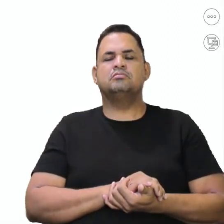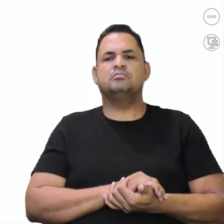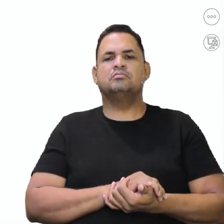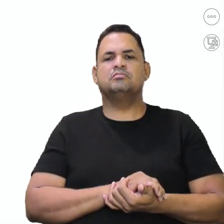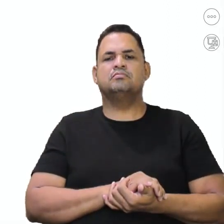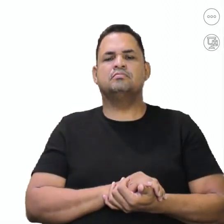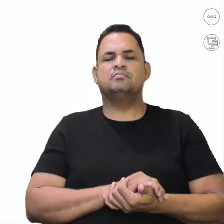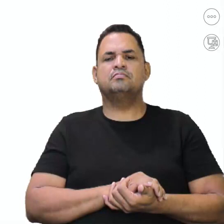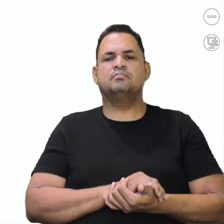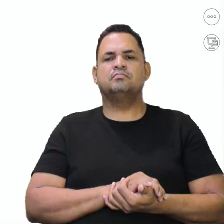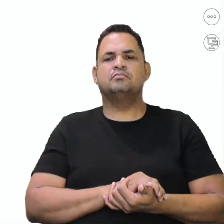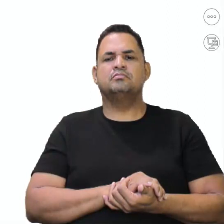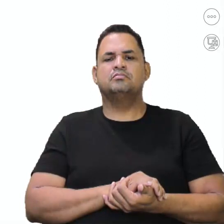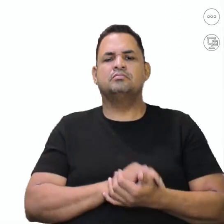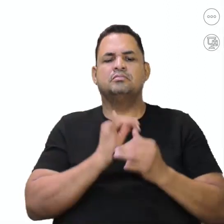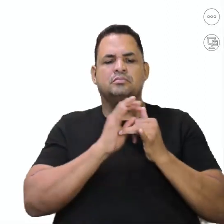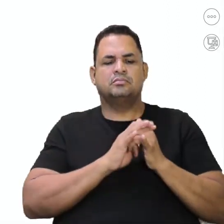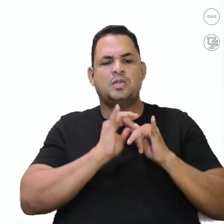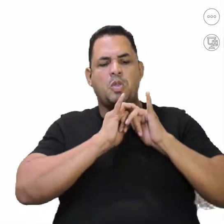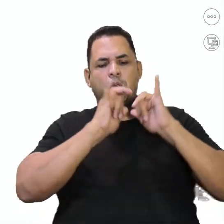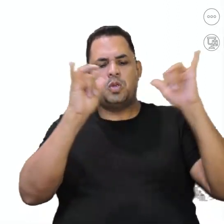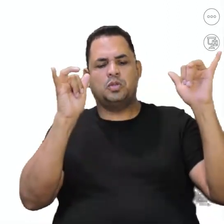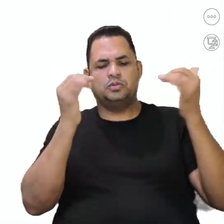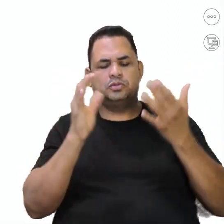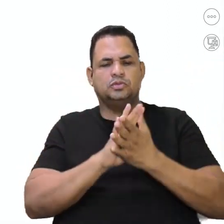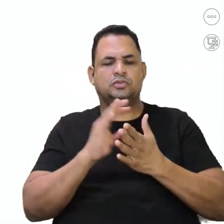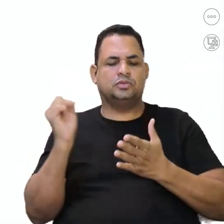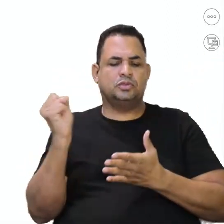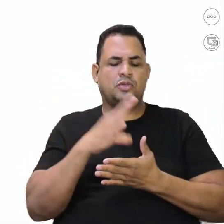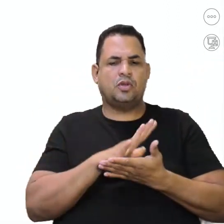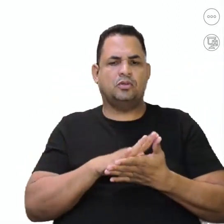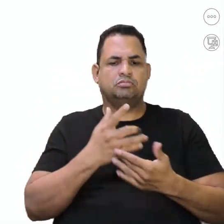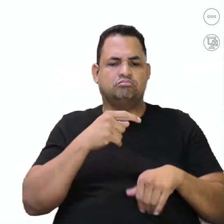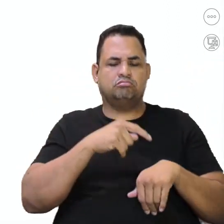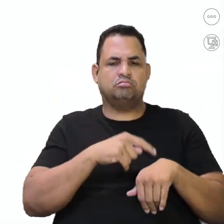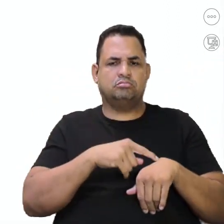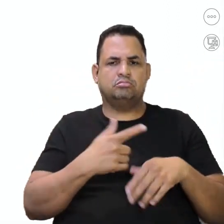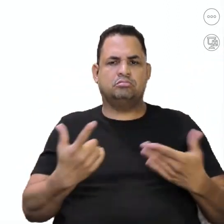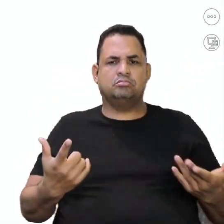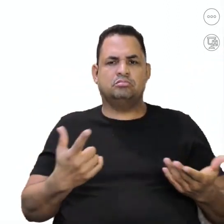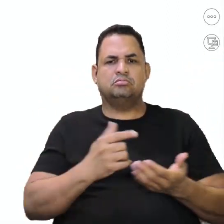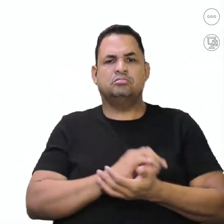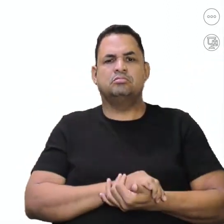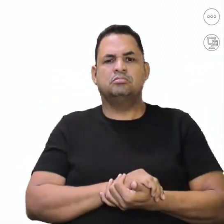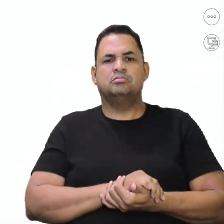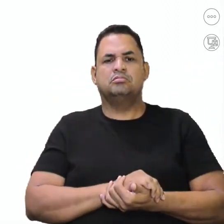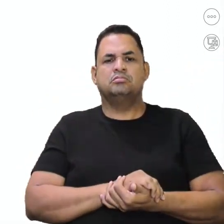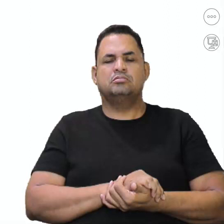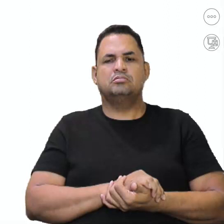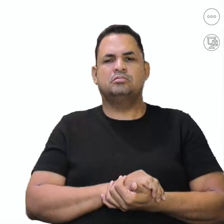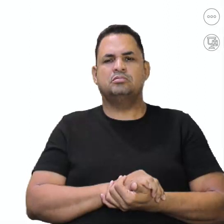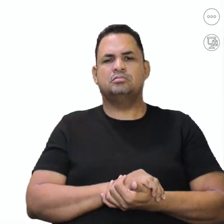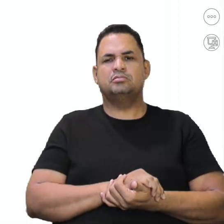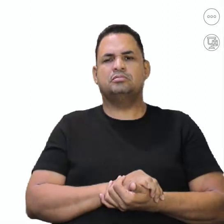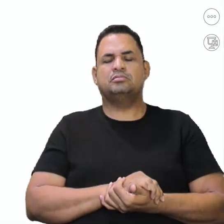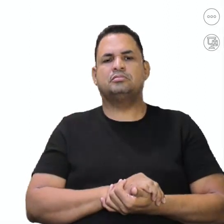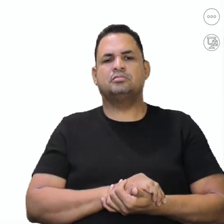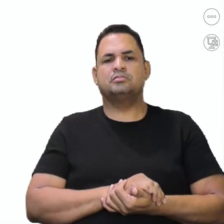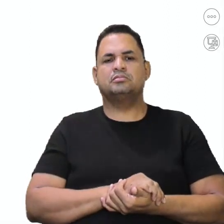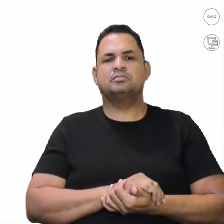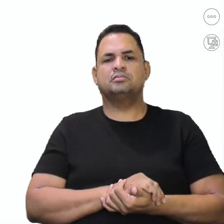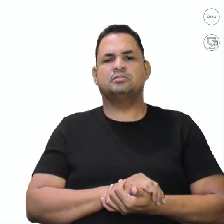news, sobre notícias recentes ou atuais. Quase não sai a palavra notícias. Notícias recentes ou